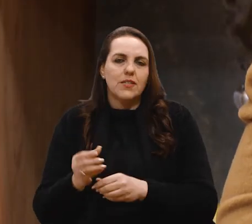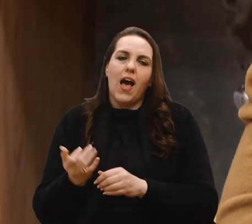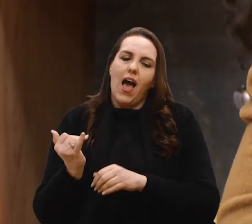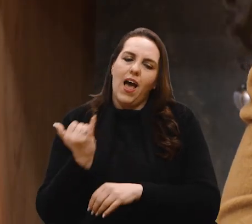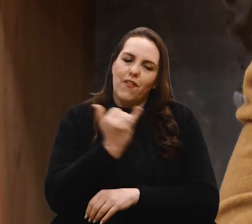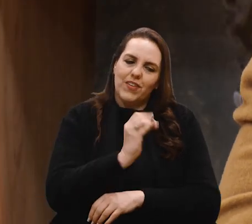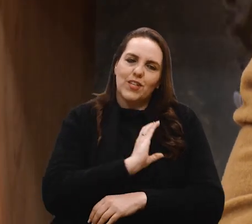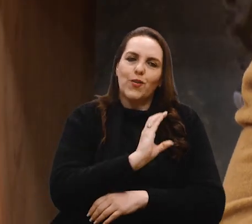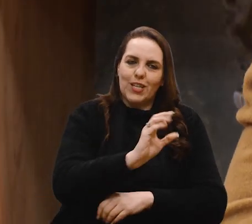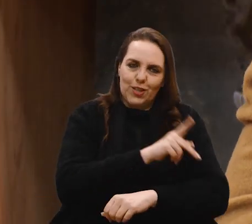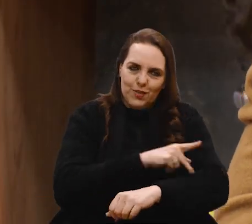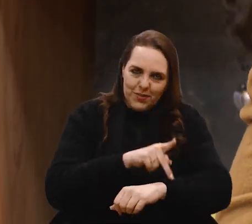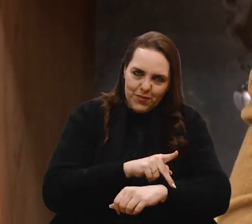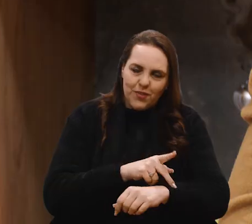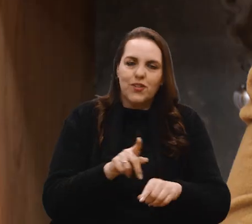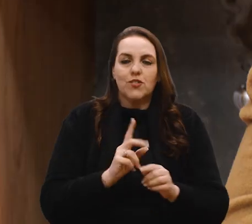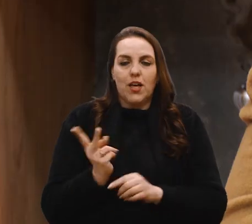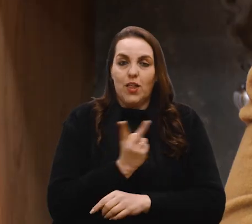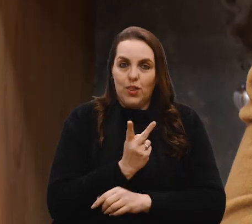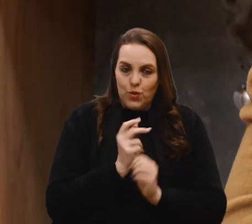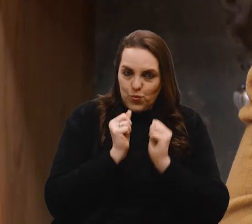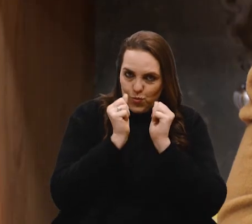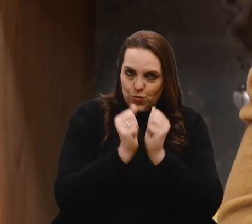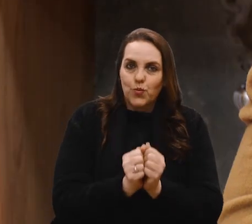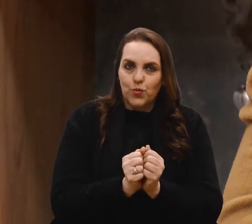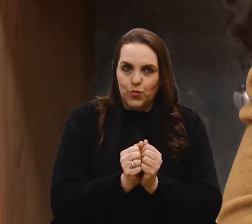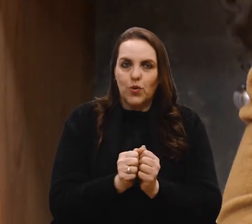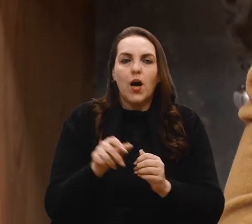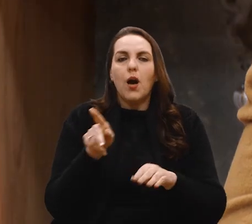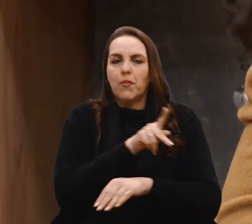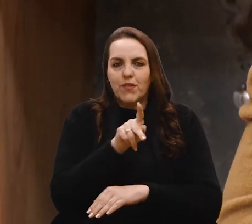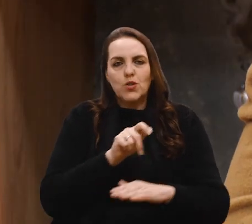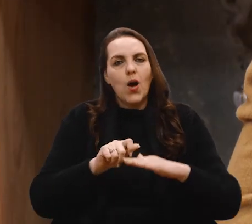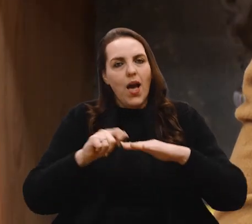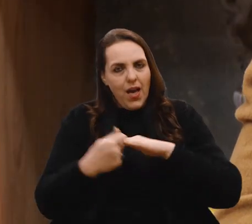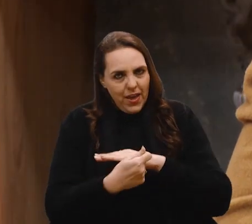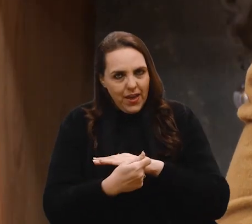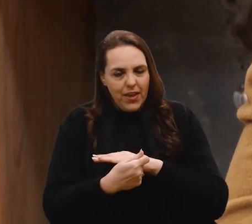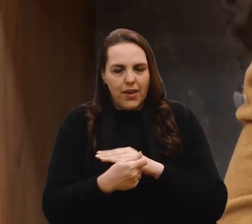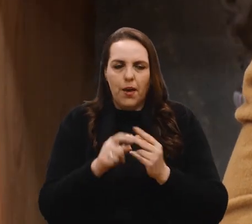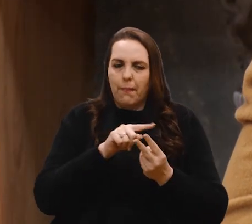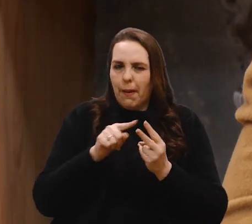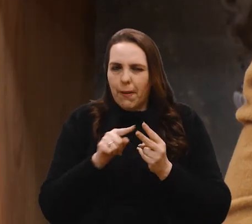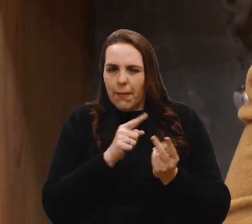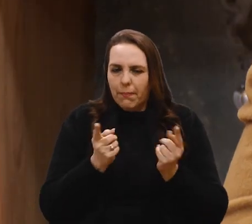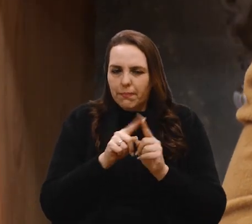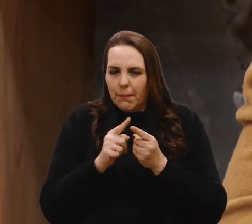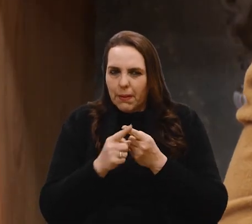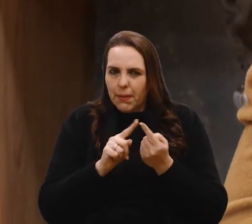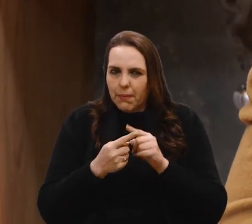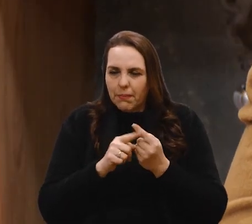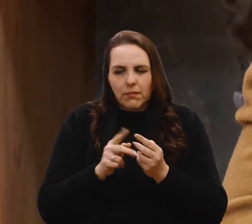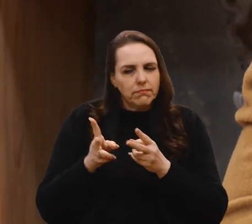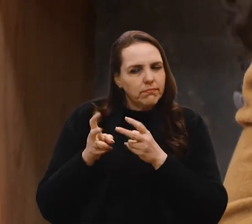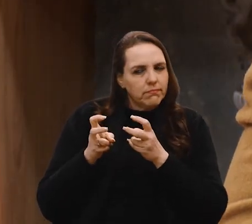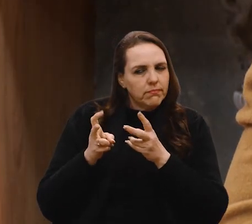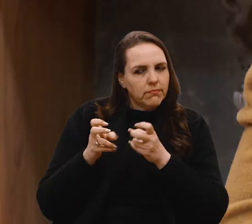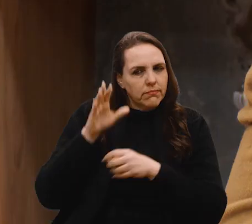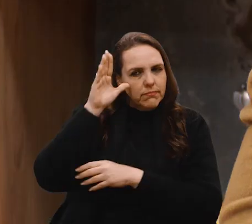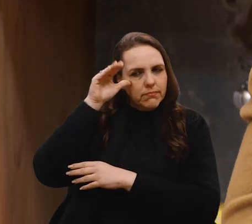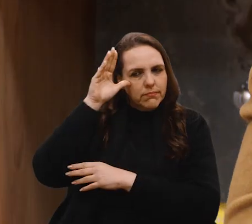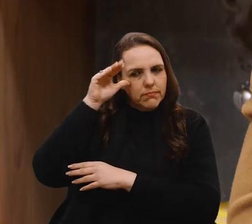coordenadora pedagógica que junto ao prof do atendimento educacional especializado, então já vai começar esse olhar, essa observação,